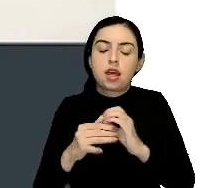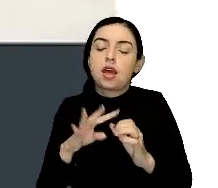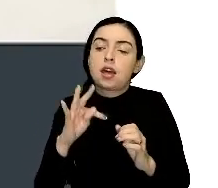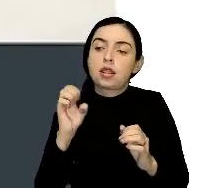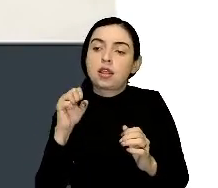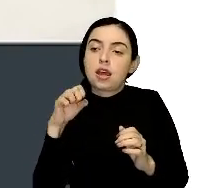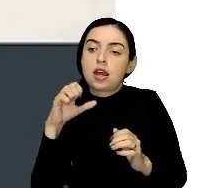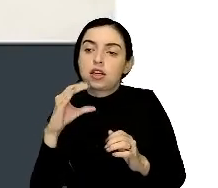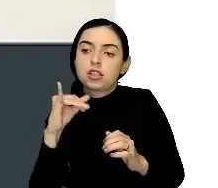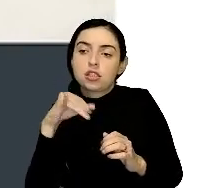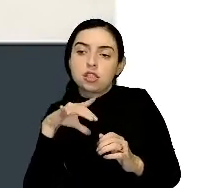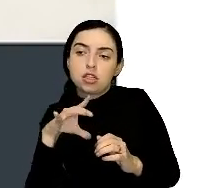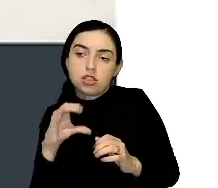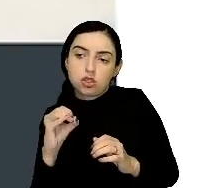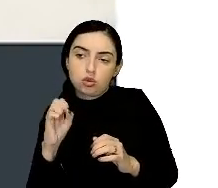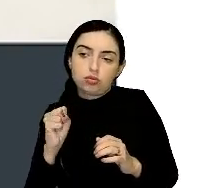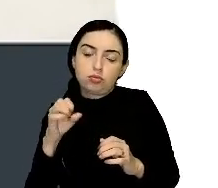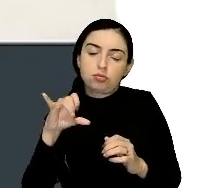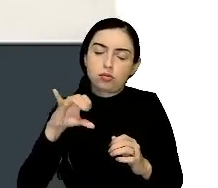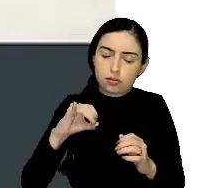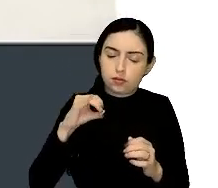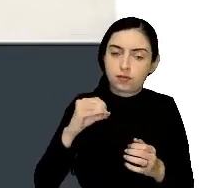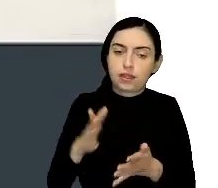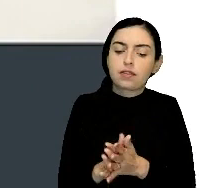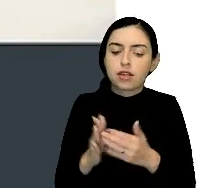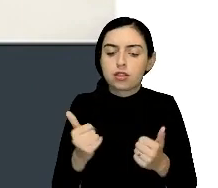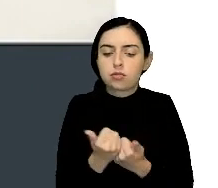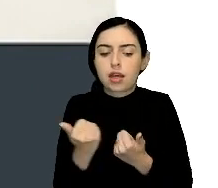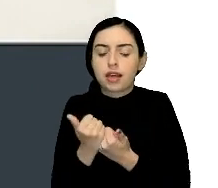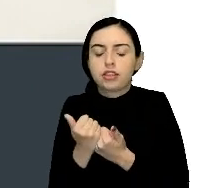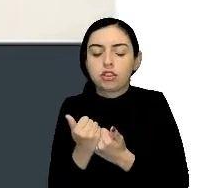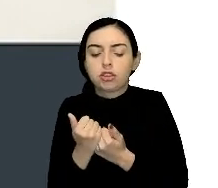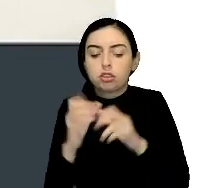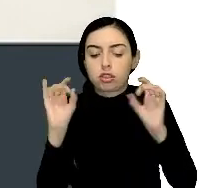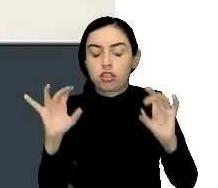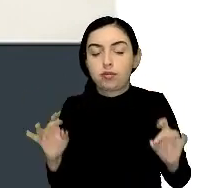fez parte da comissão de especialistas